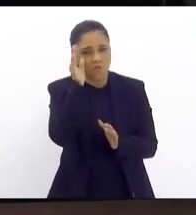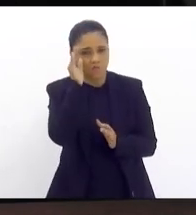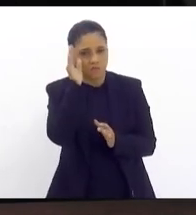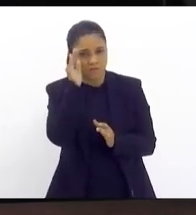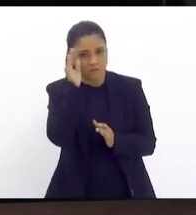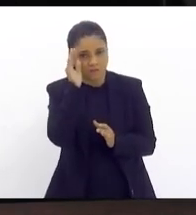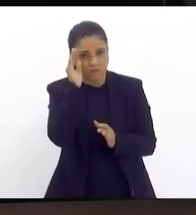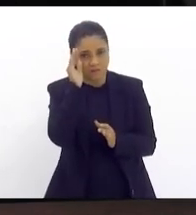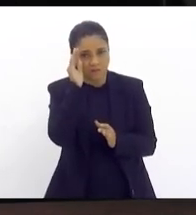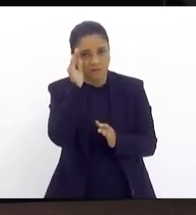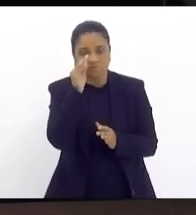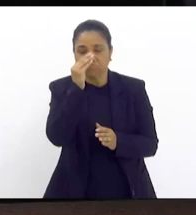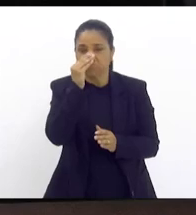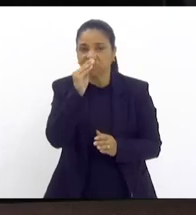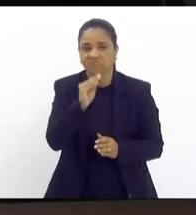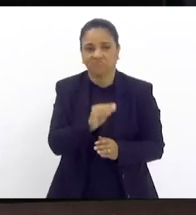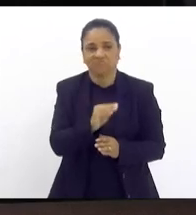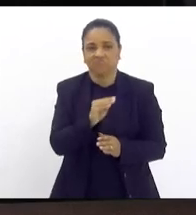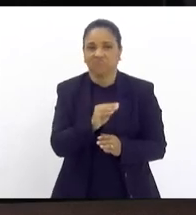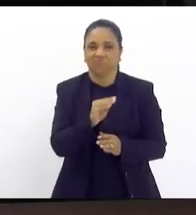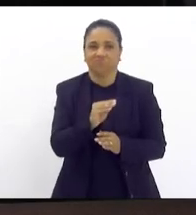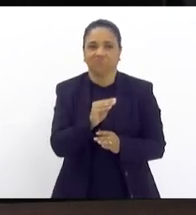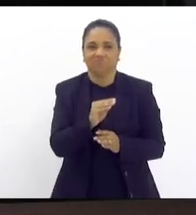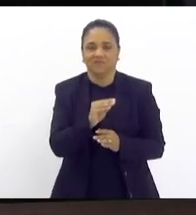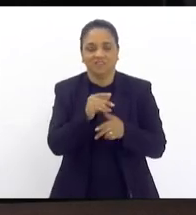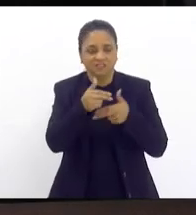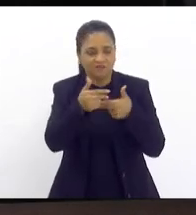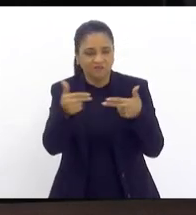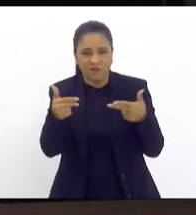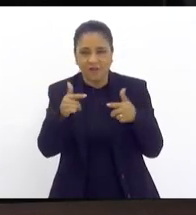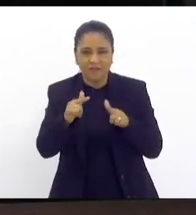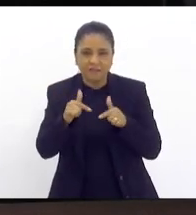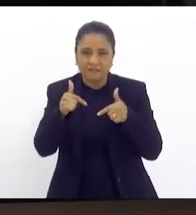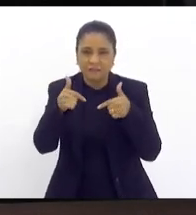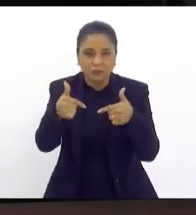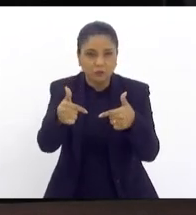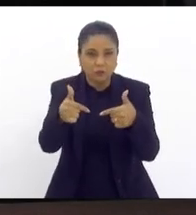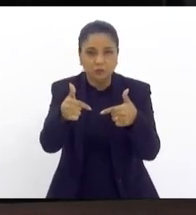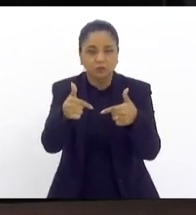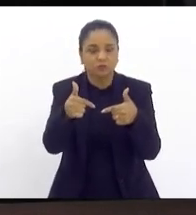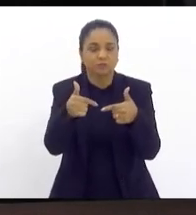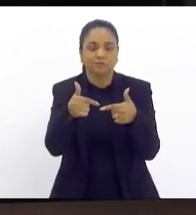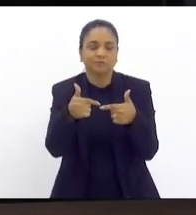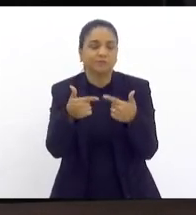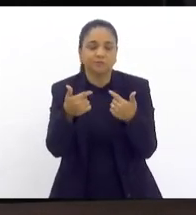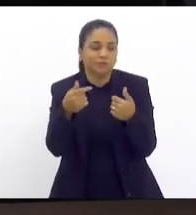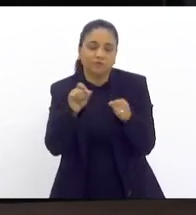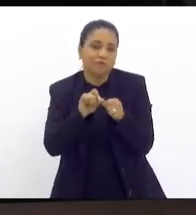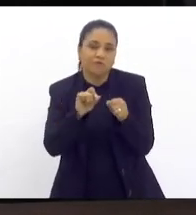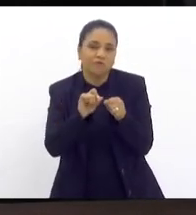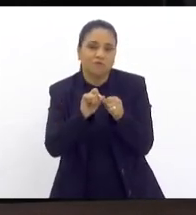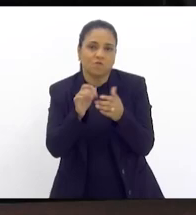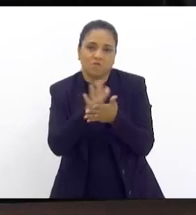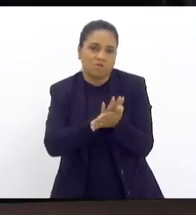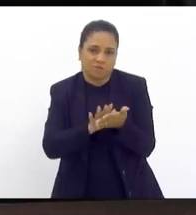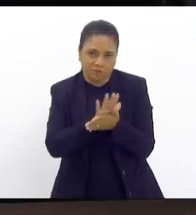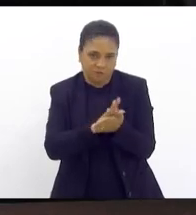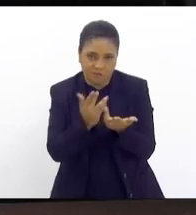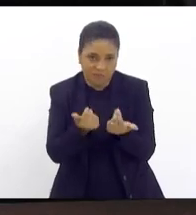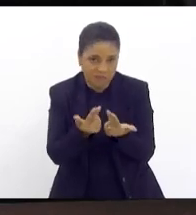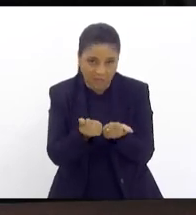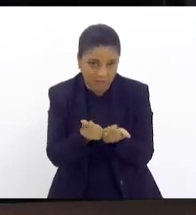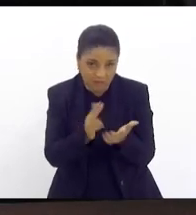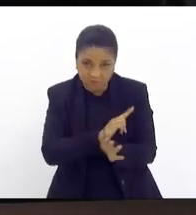a inércia de antes de tantas ações que precisam ser feitos é urgente é